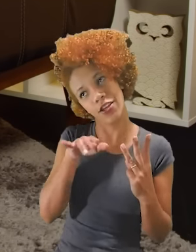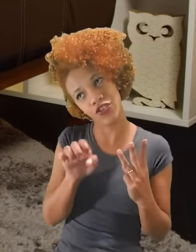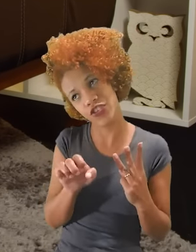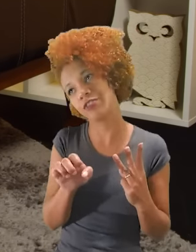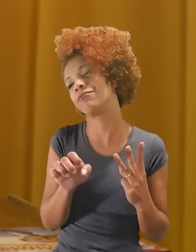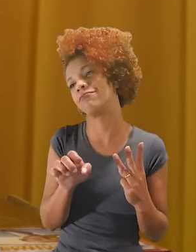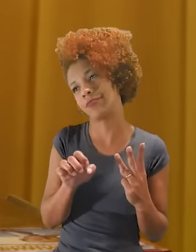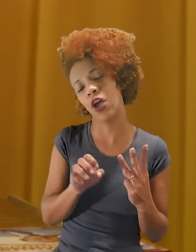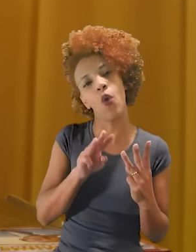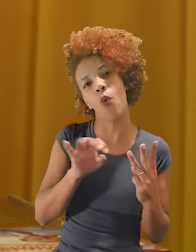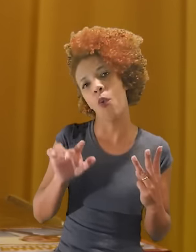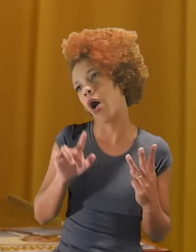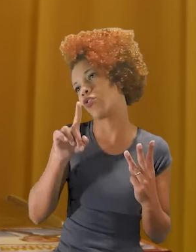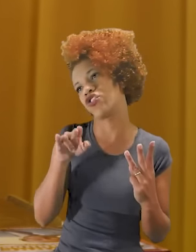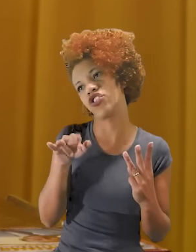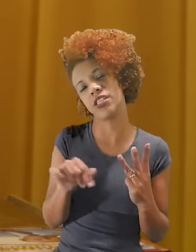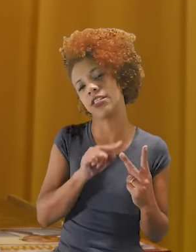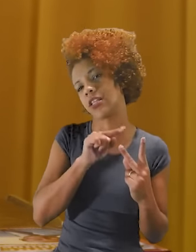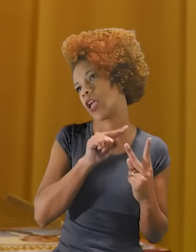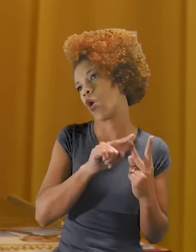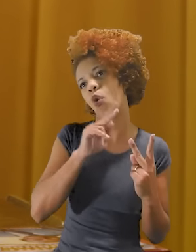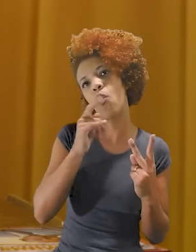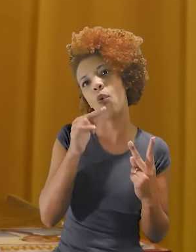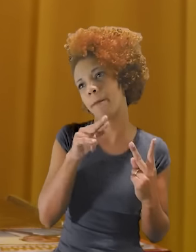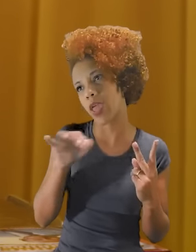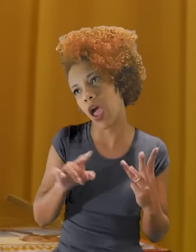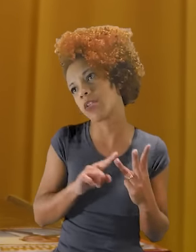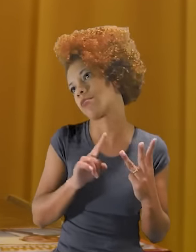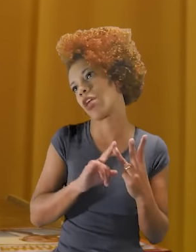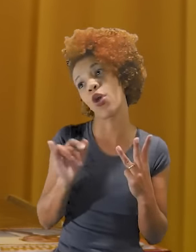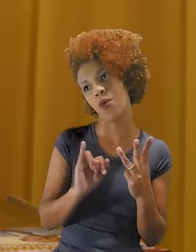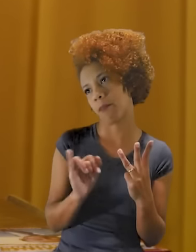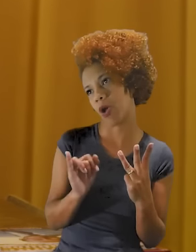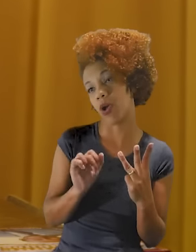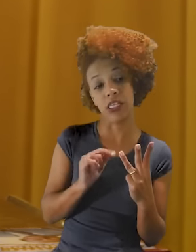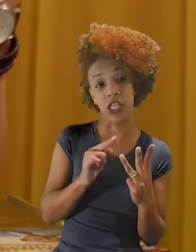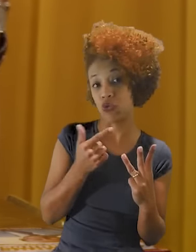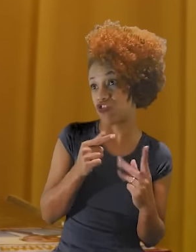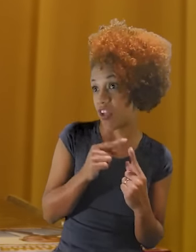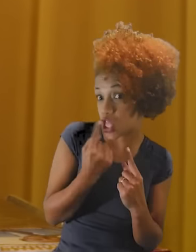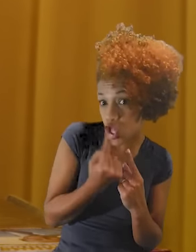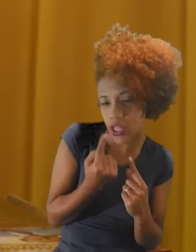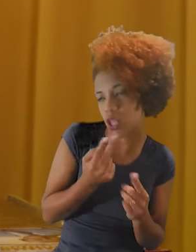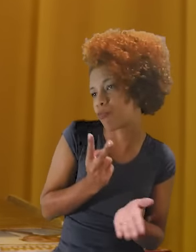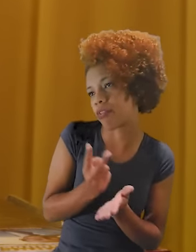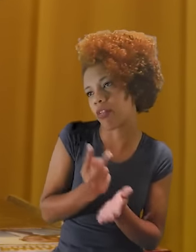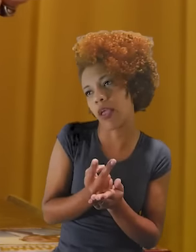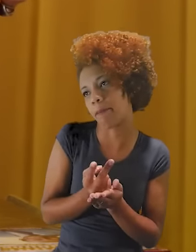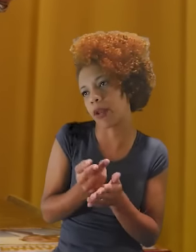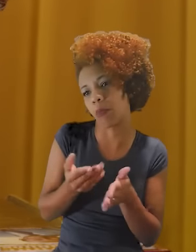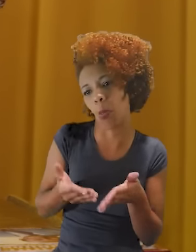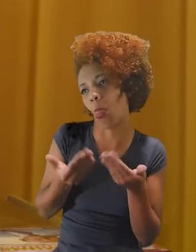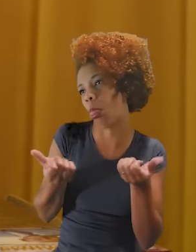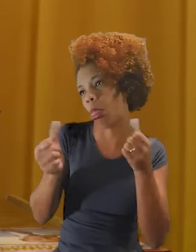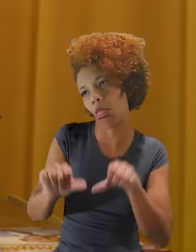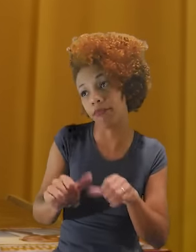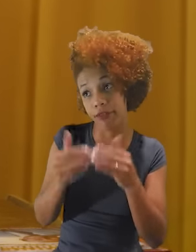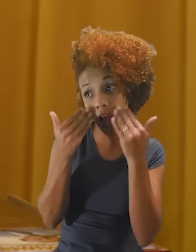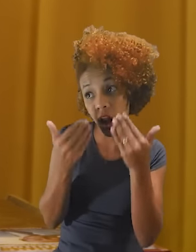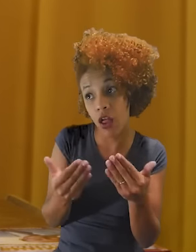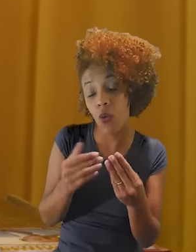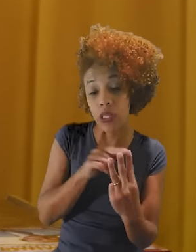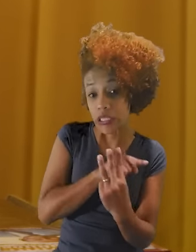Disney, né? É o Walt Disney, o Roy Disney e o Bob Arix. Sem essa tríade, talvez o Walt Disney não seria ninguém, porque ele sozinho ele sempre faliu. Que fique claro. Então, assim,